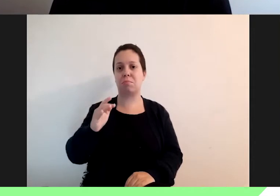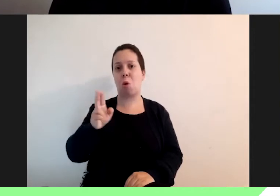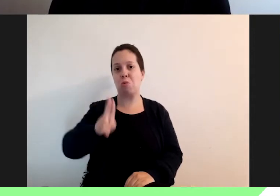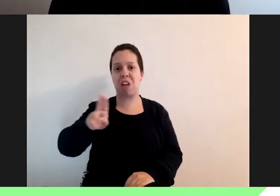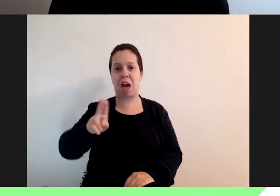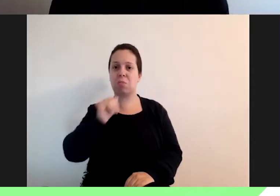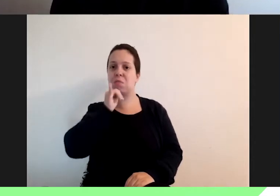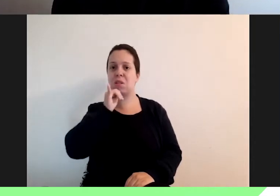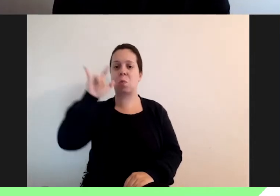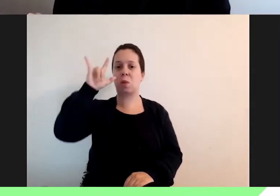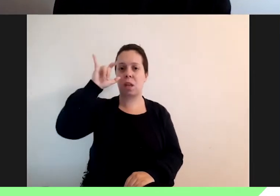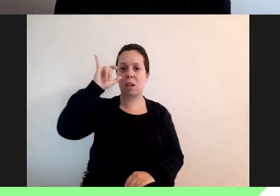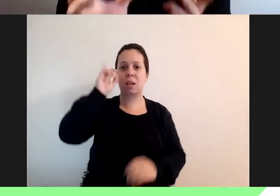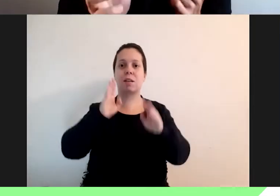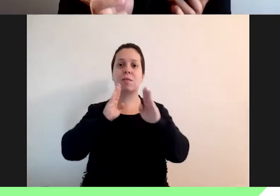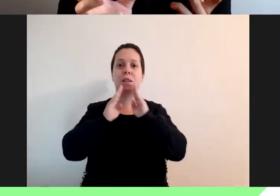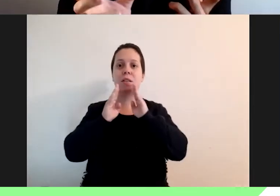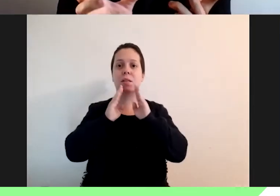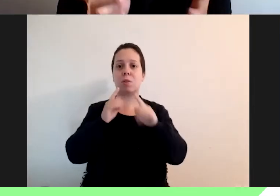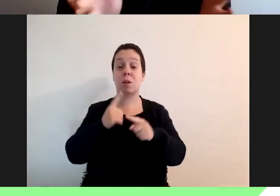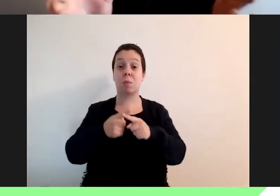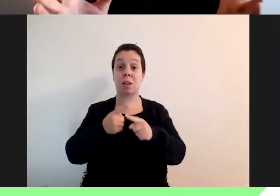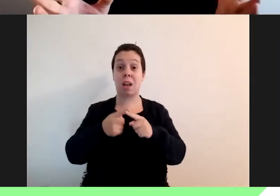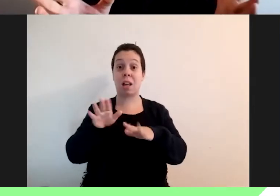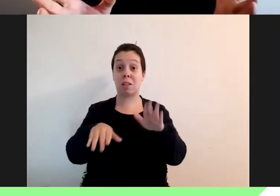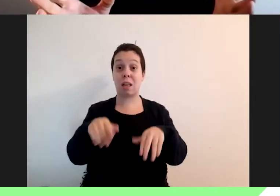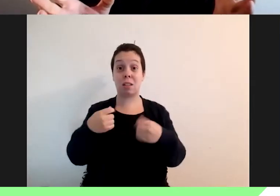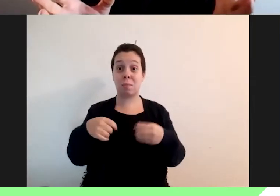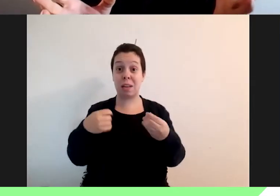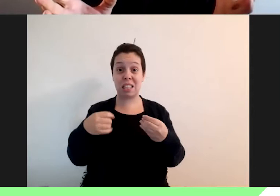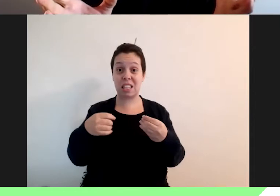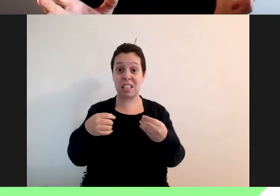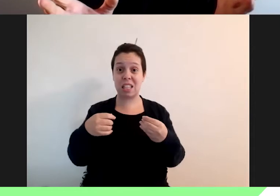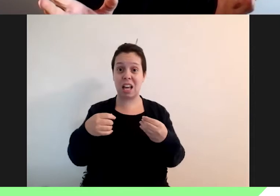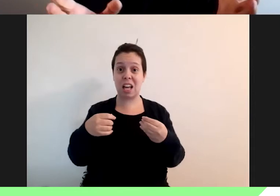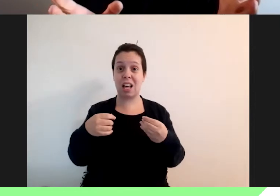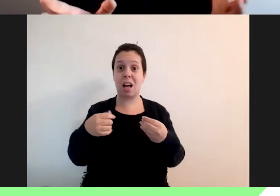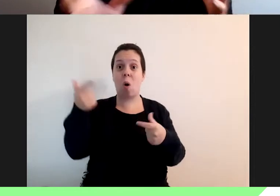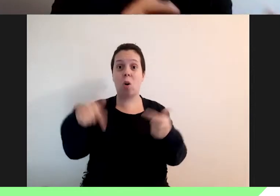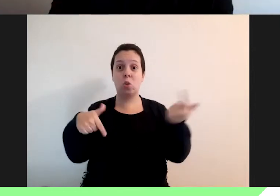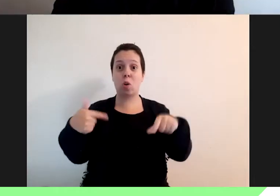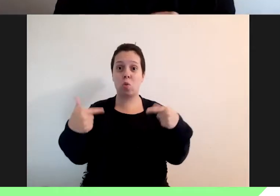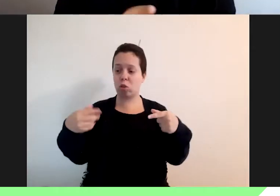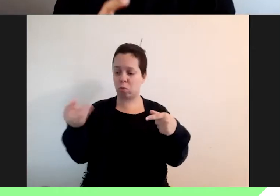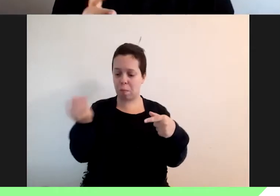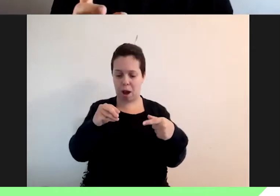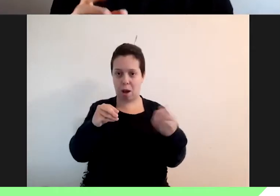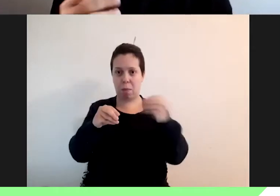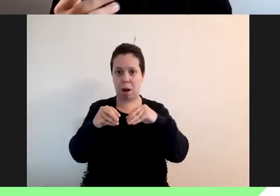YouTube, que às vezes a gente precisa sincronizar várias ferramentas para ter algum tipo de